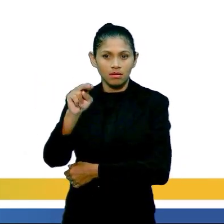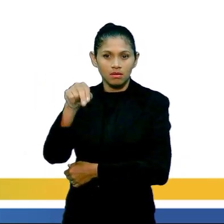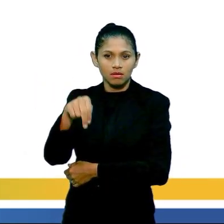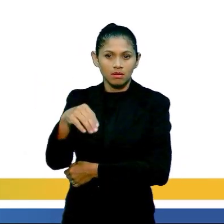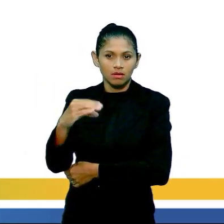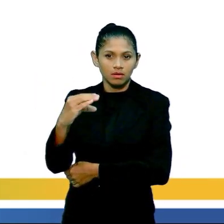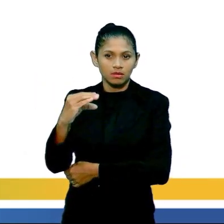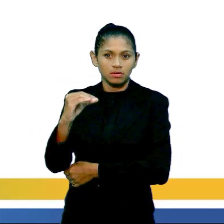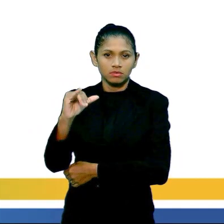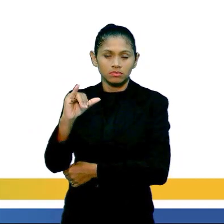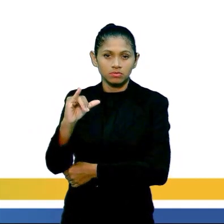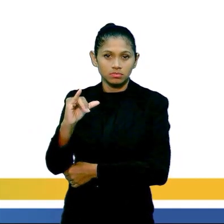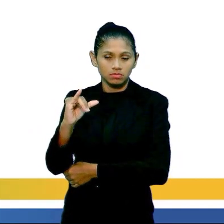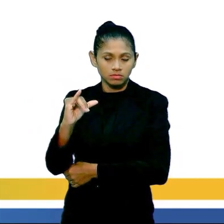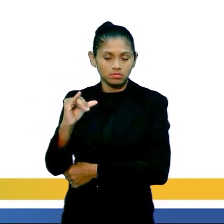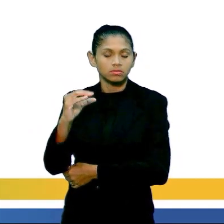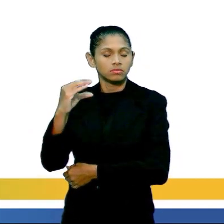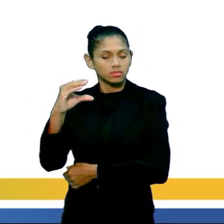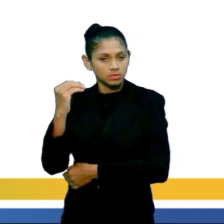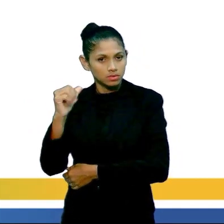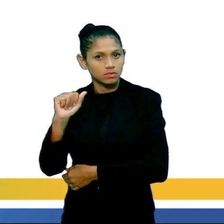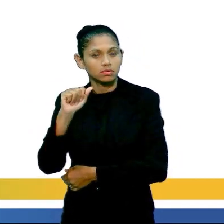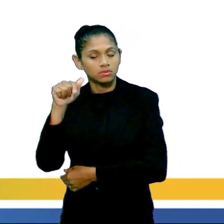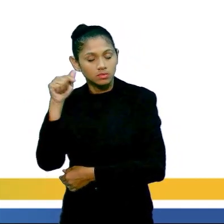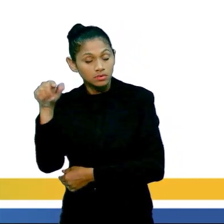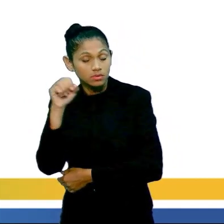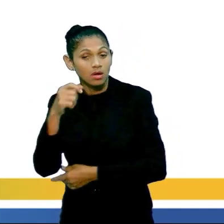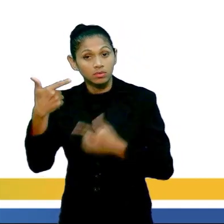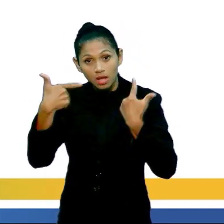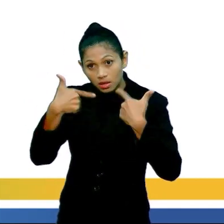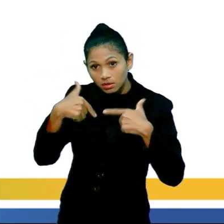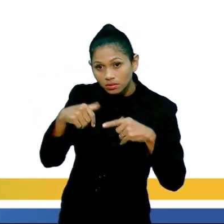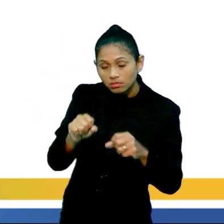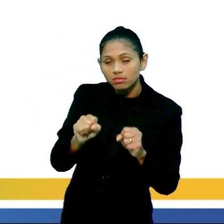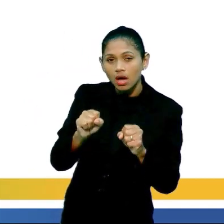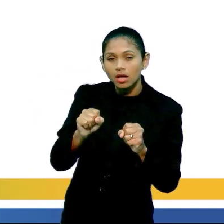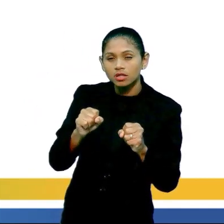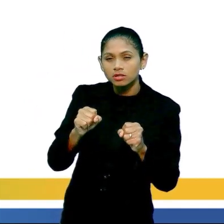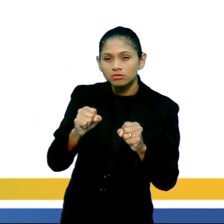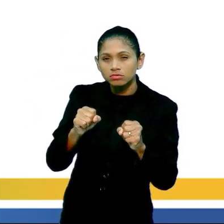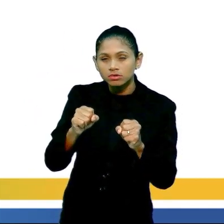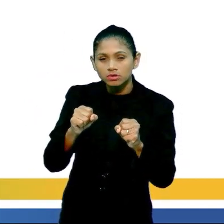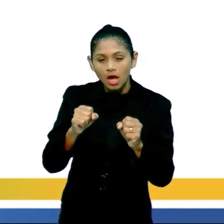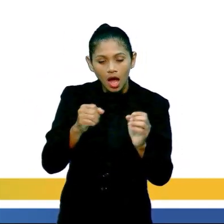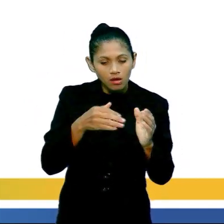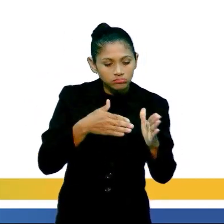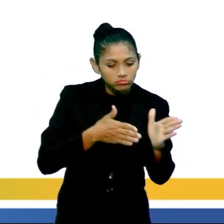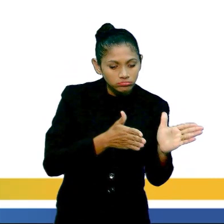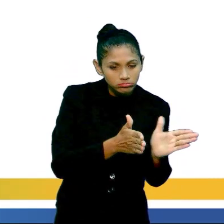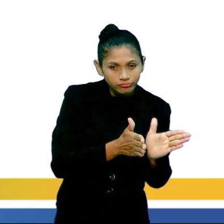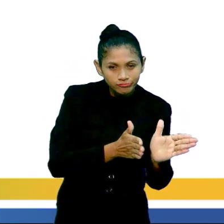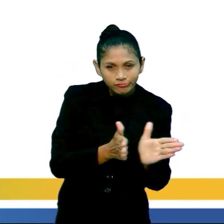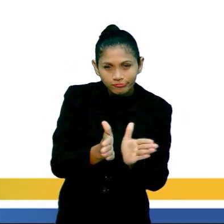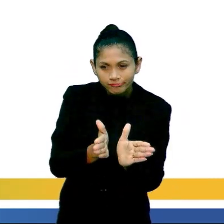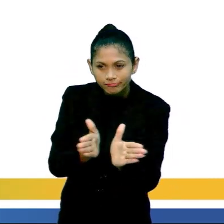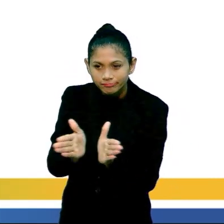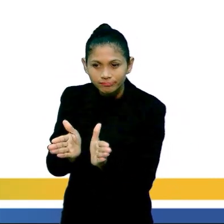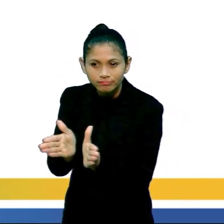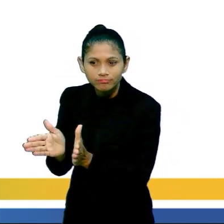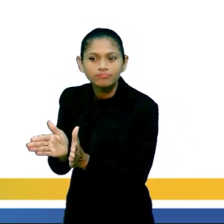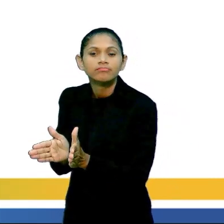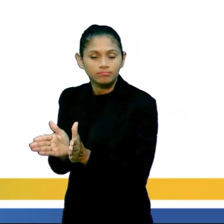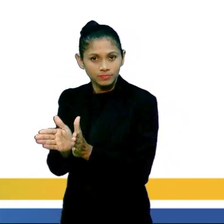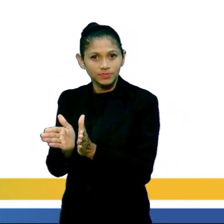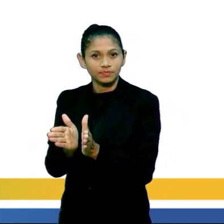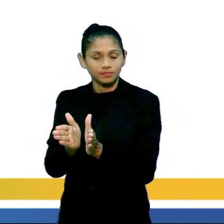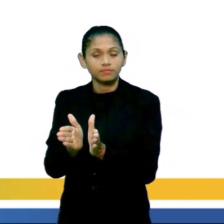abrirá os vossos olhos, tá? Nós temos essas funções de linguagem, a gente já trabalhou uma aula só para, já dedicamos, né, essa aula a funções